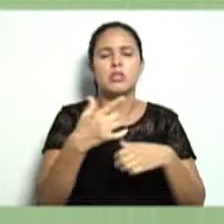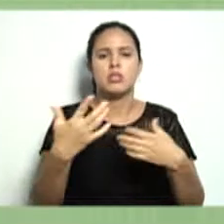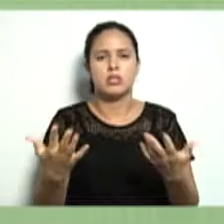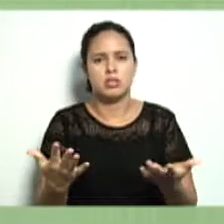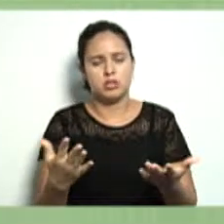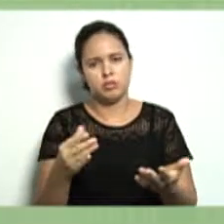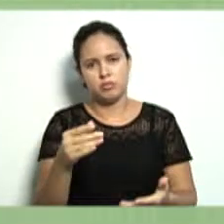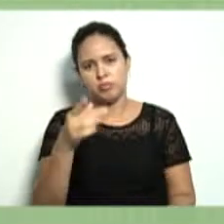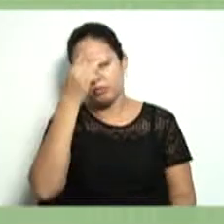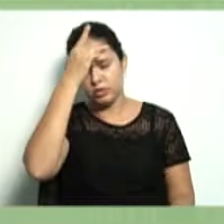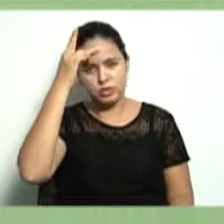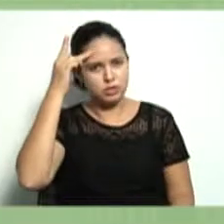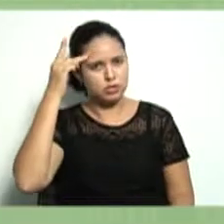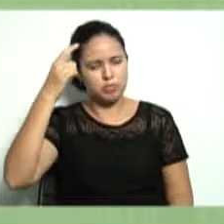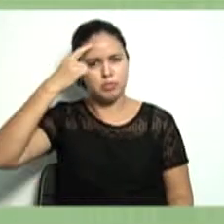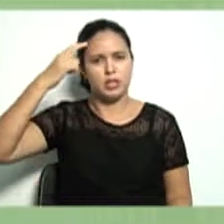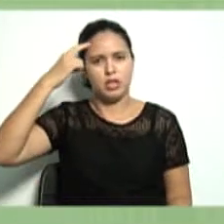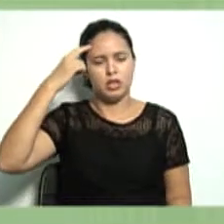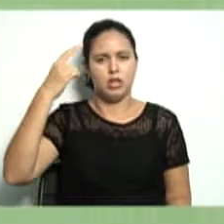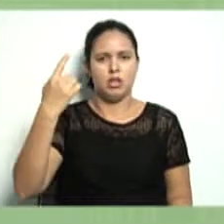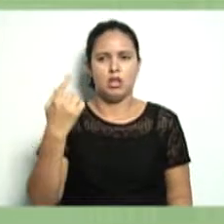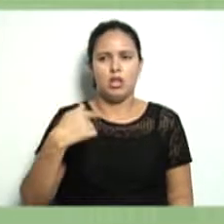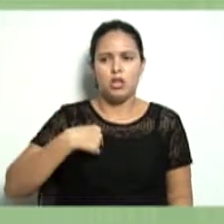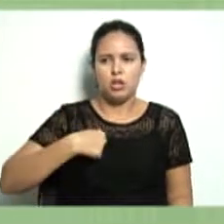tudo para mim, que eu assino, que eu faço.